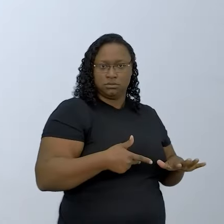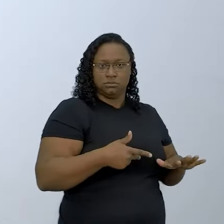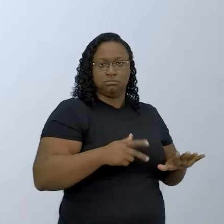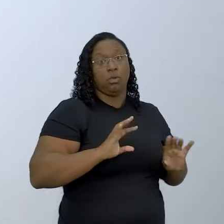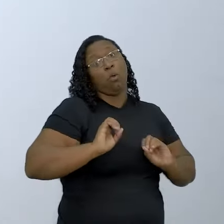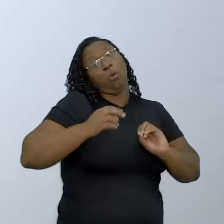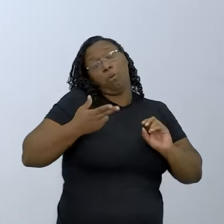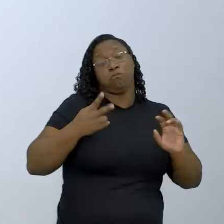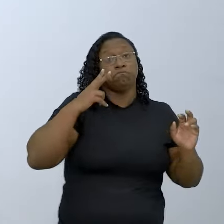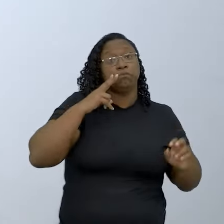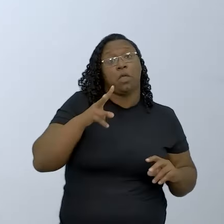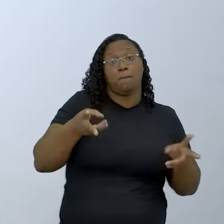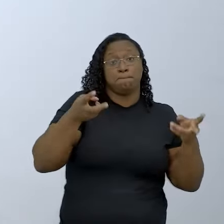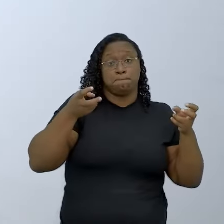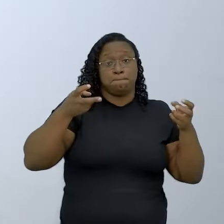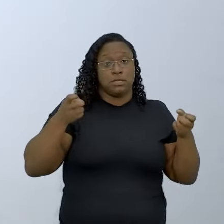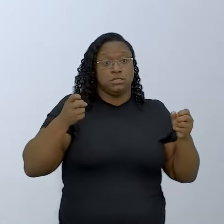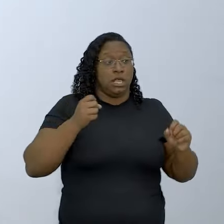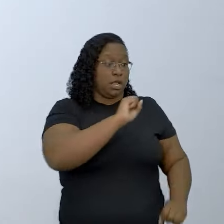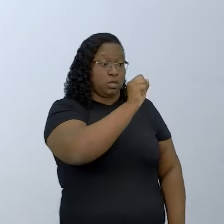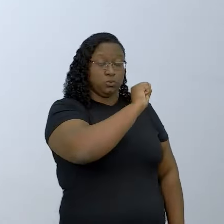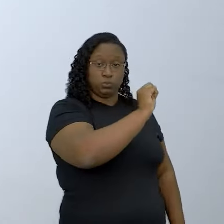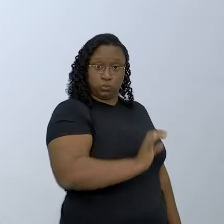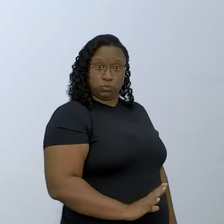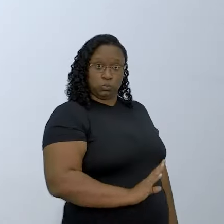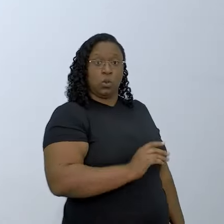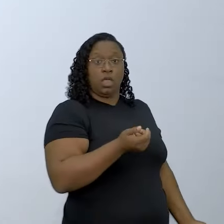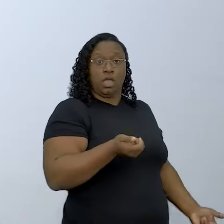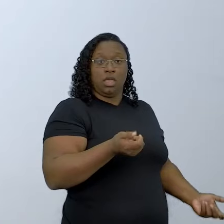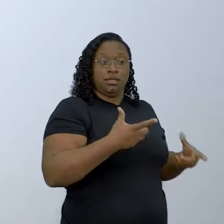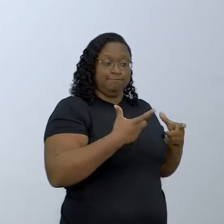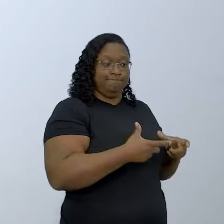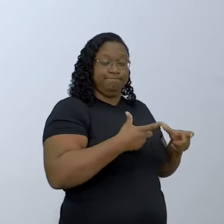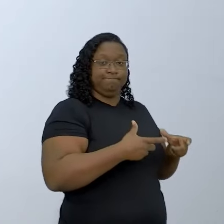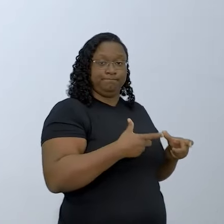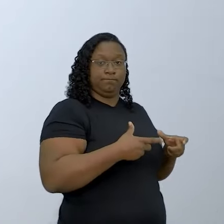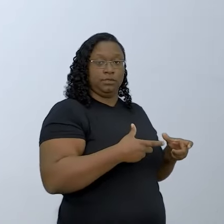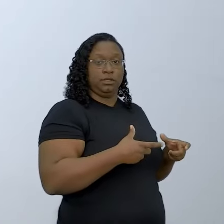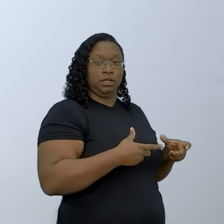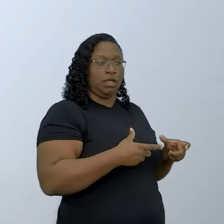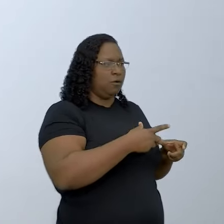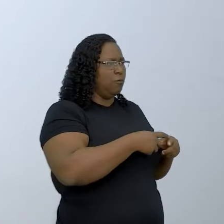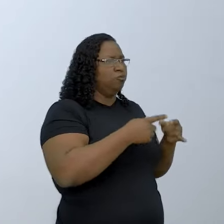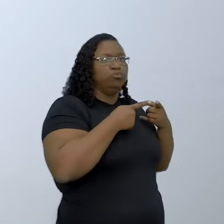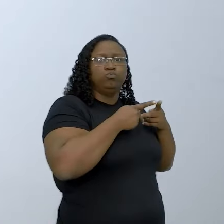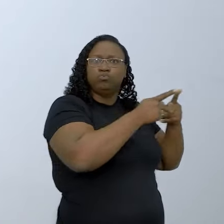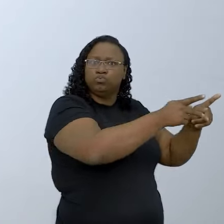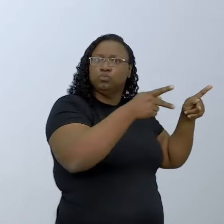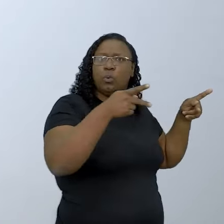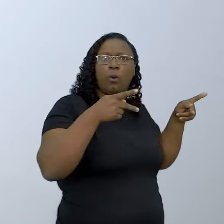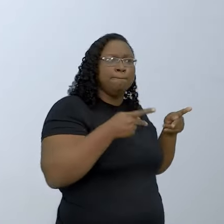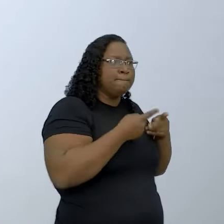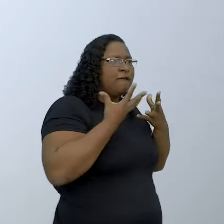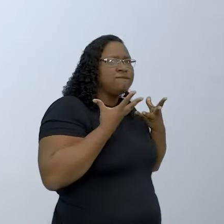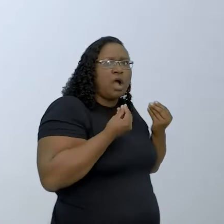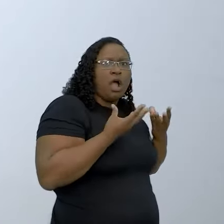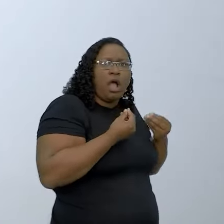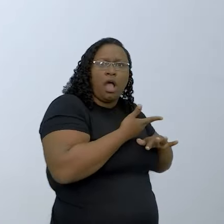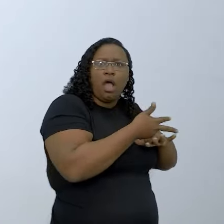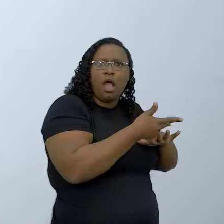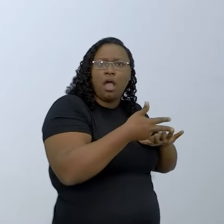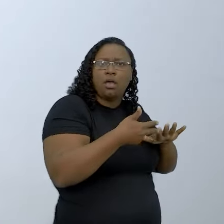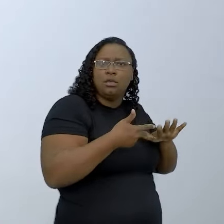exemplo, naquela parte da Zona Sul de área nobre, eu consigo citar uma diversidade absurda de shoppings. Então, por exemplo, o Morumbi fica